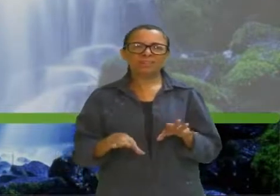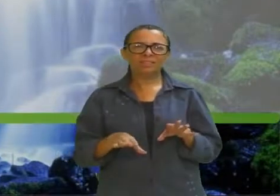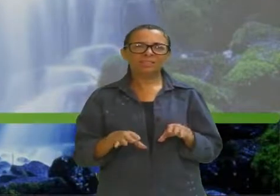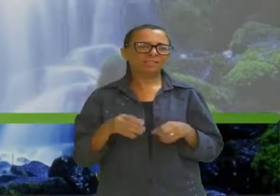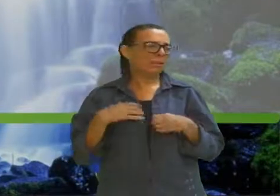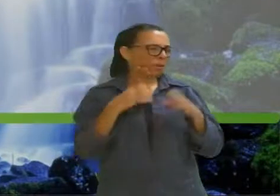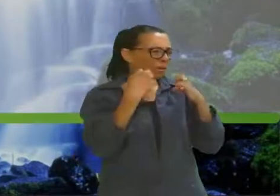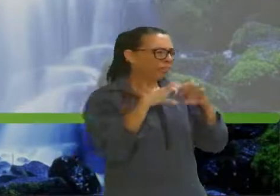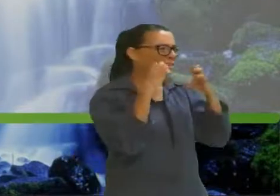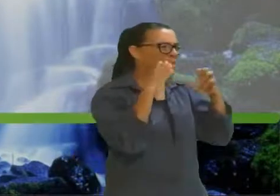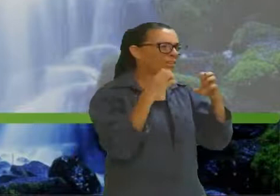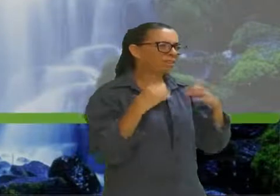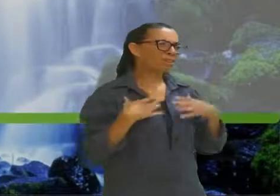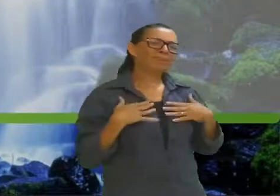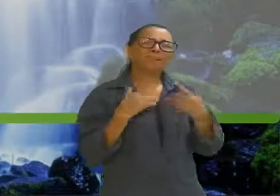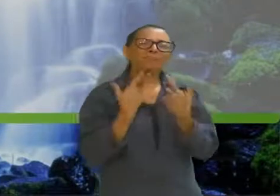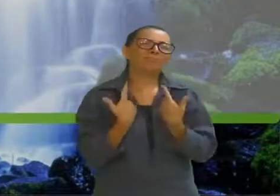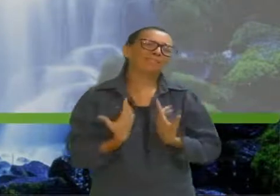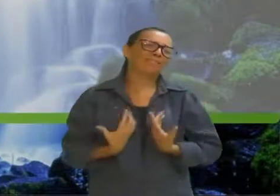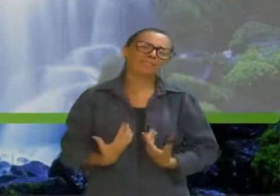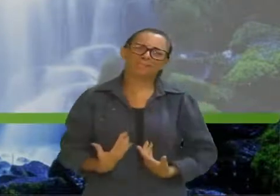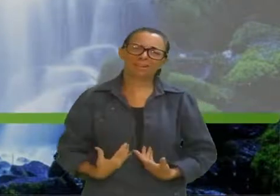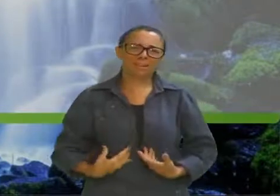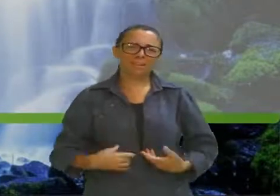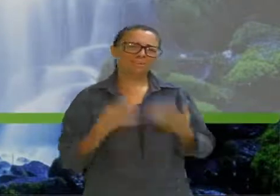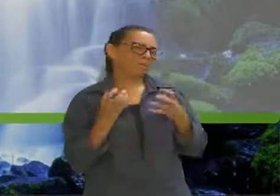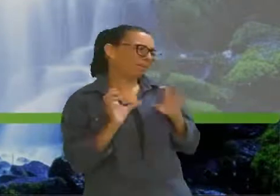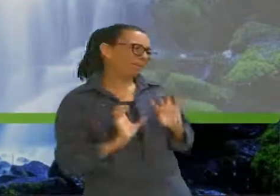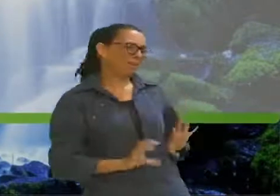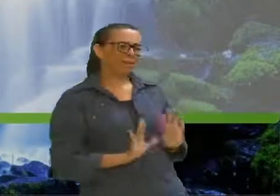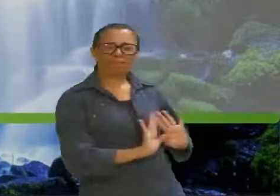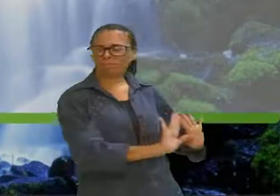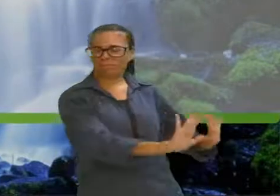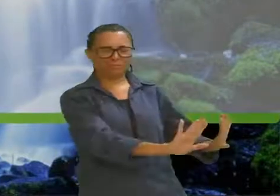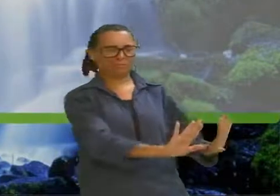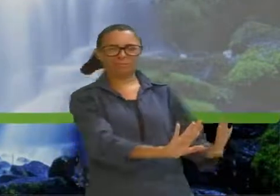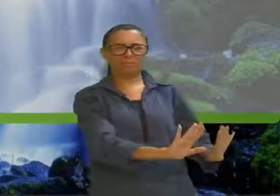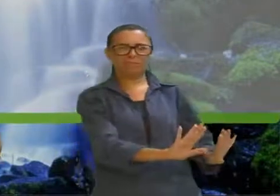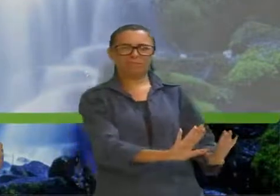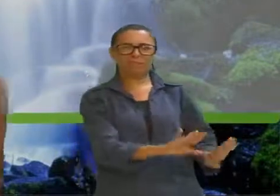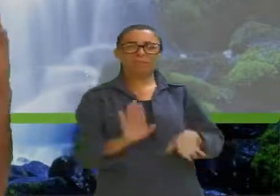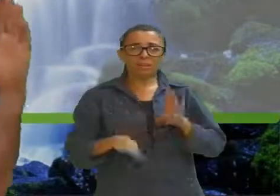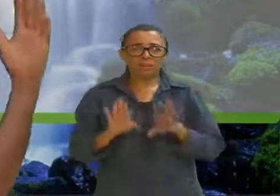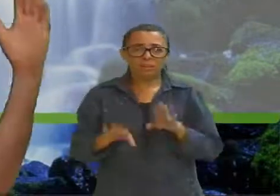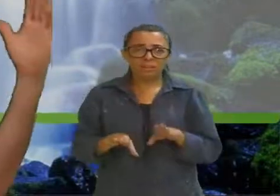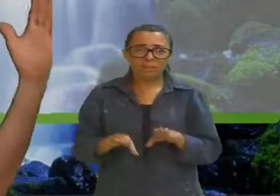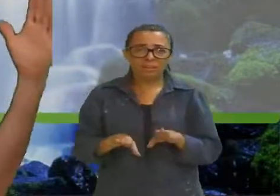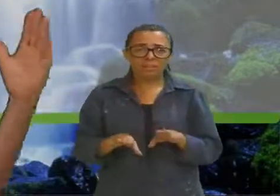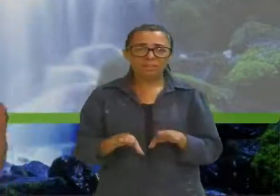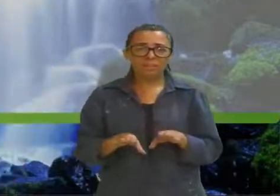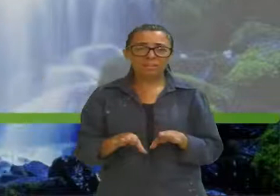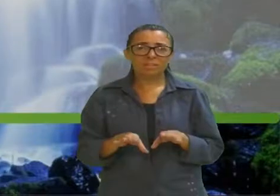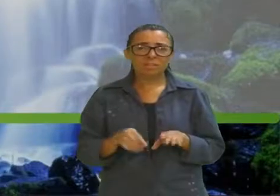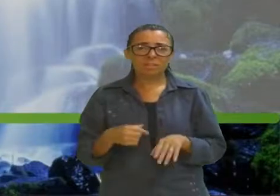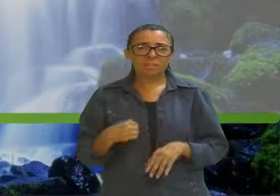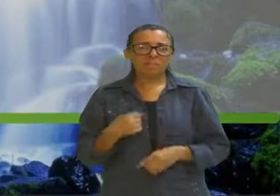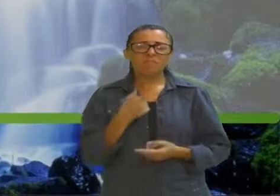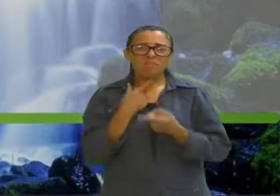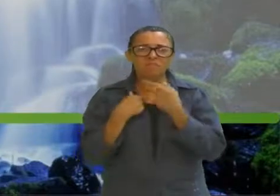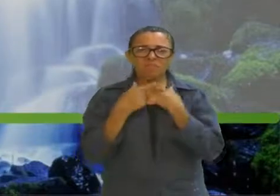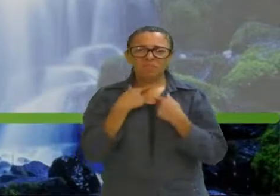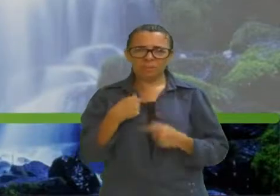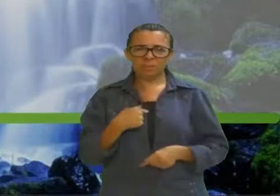A vida com Deus, a intimidade com o Espírito Santo vai te trazer experiência com aquele que é